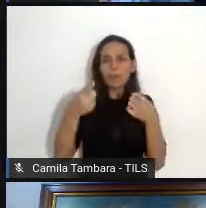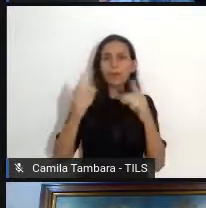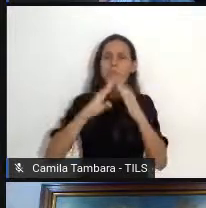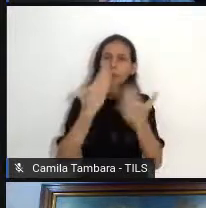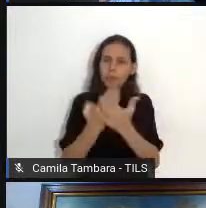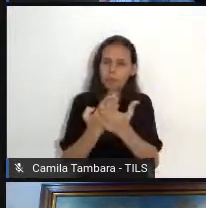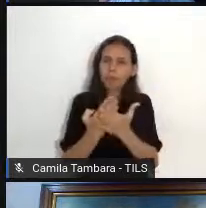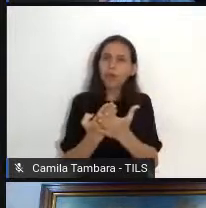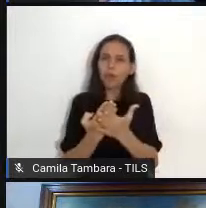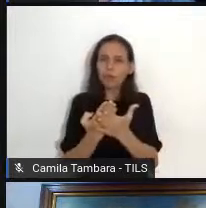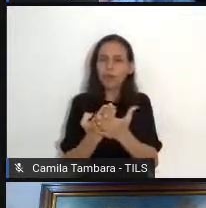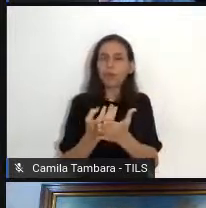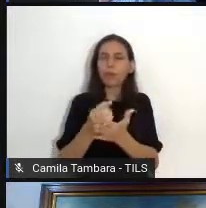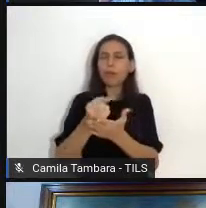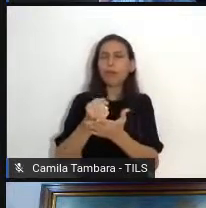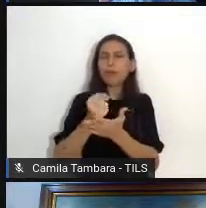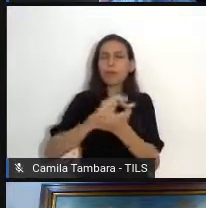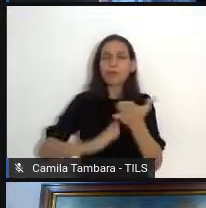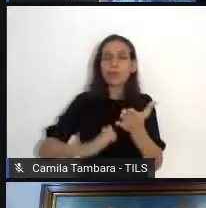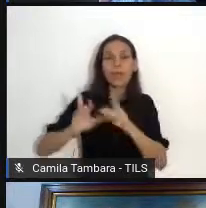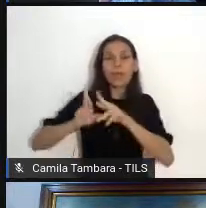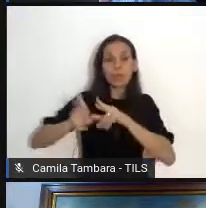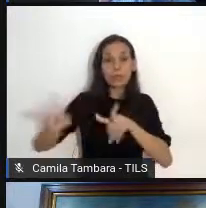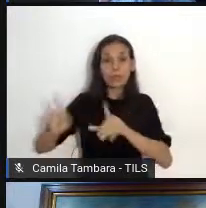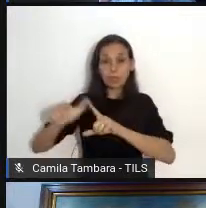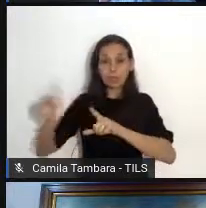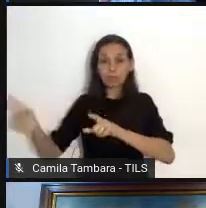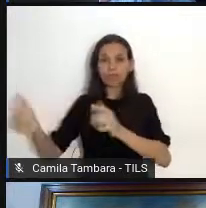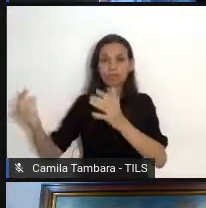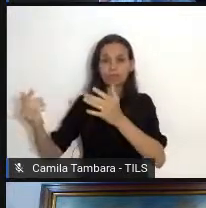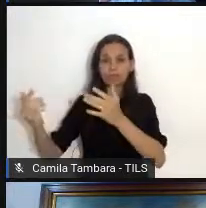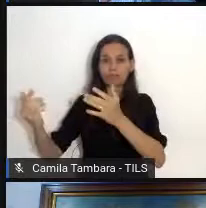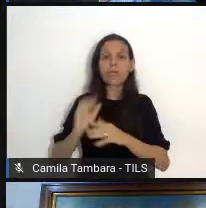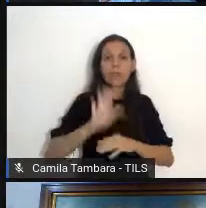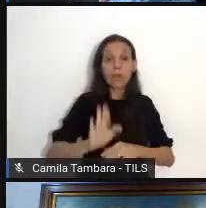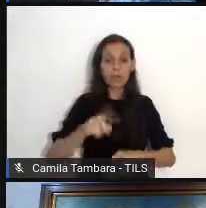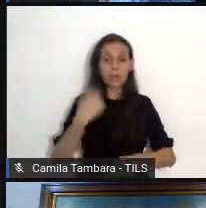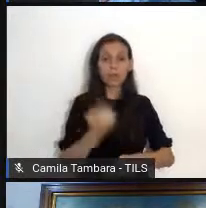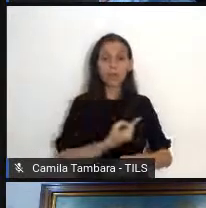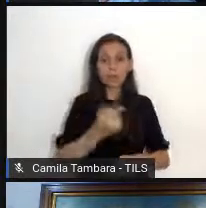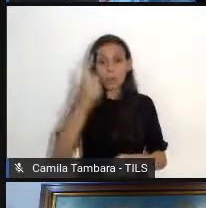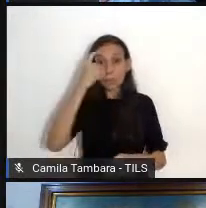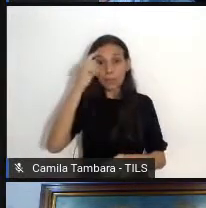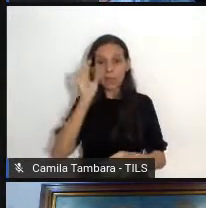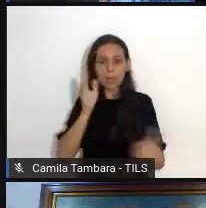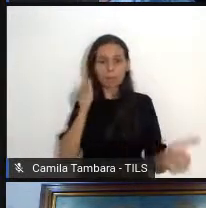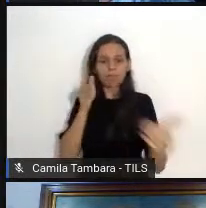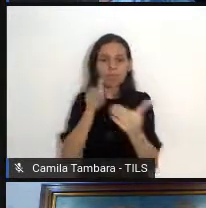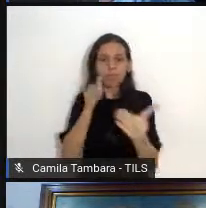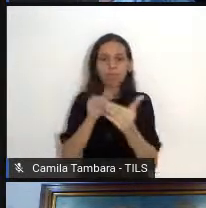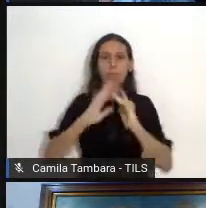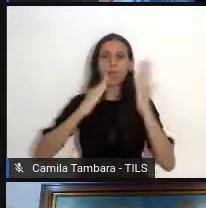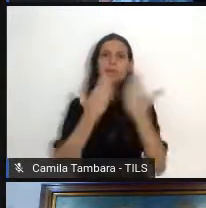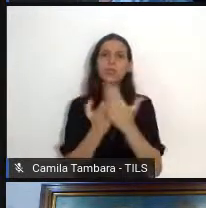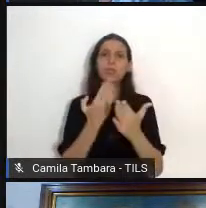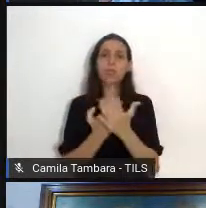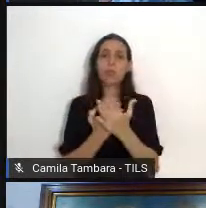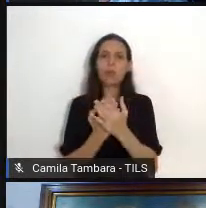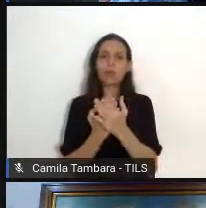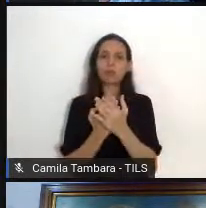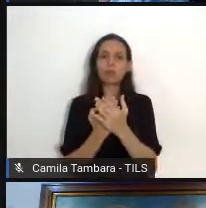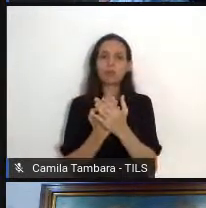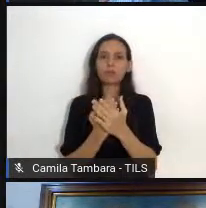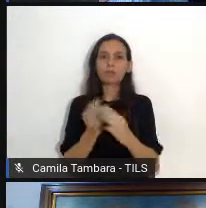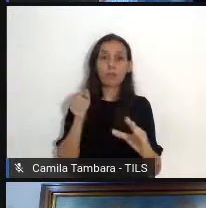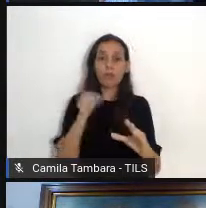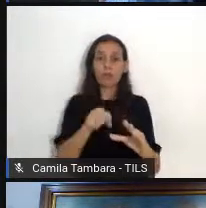daquele ambiente, mas muito do nosso olhar é voltado para a unidade escolar, né? É ali que a gente